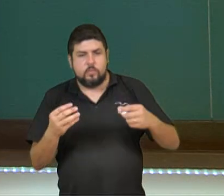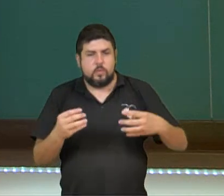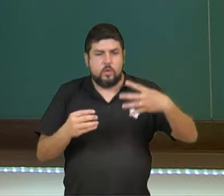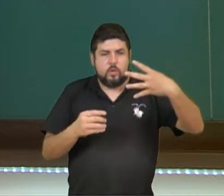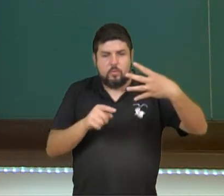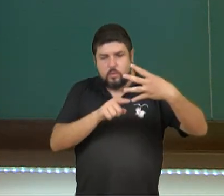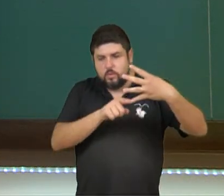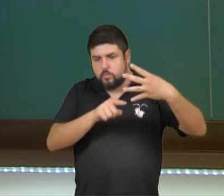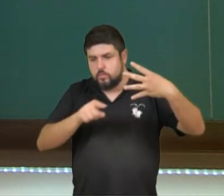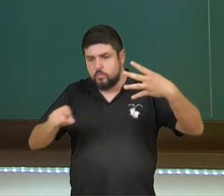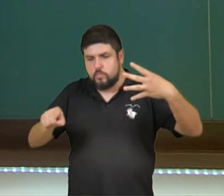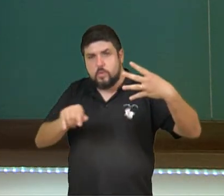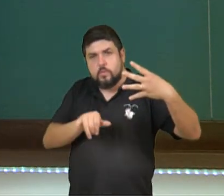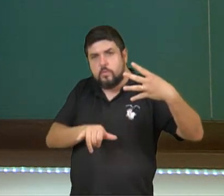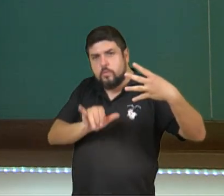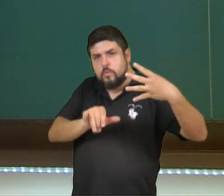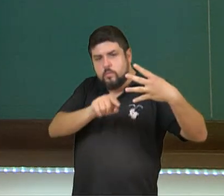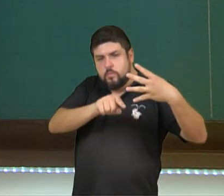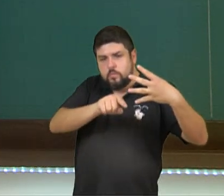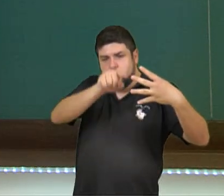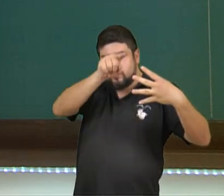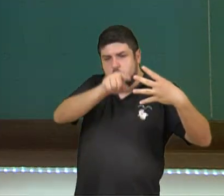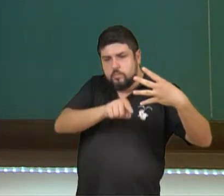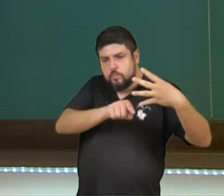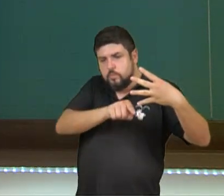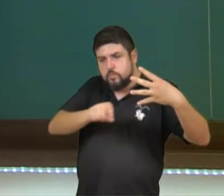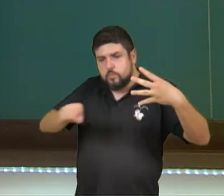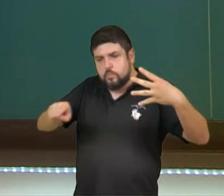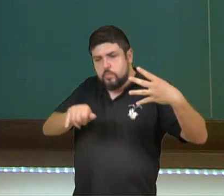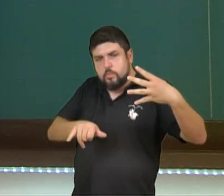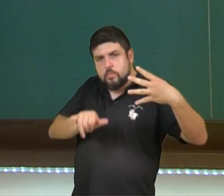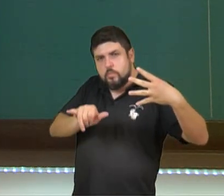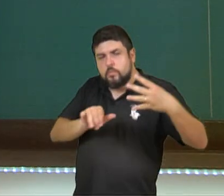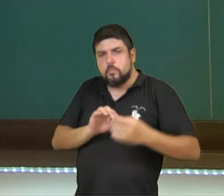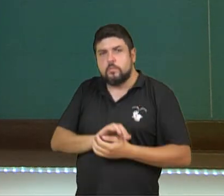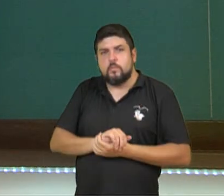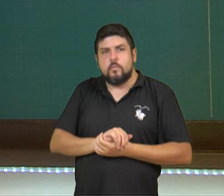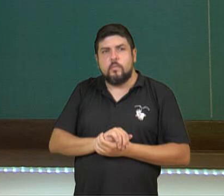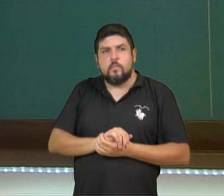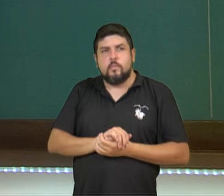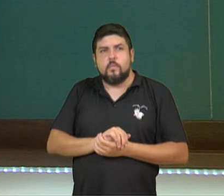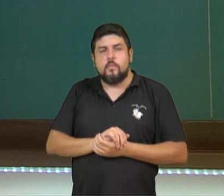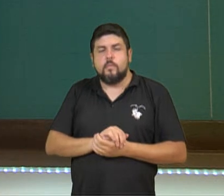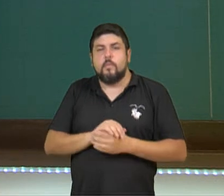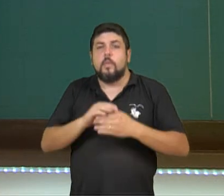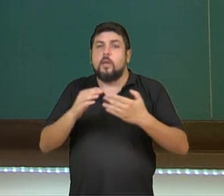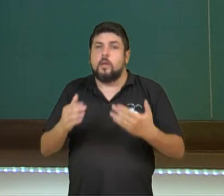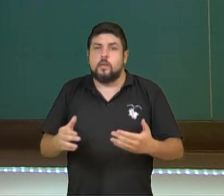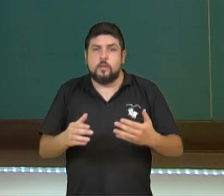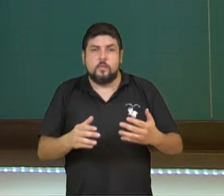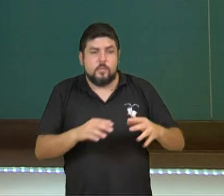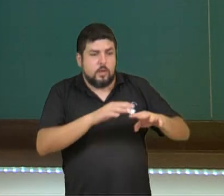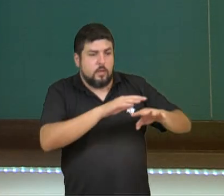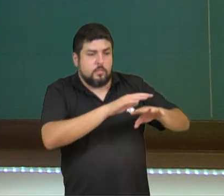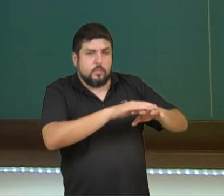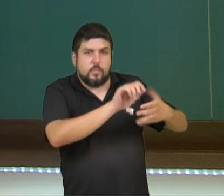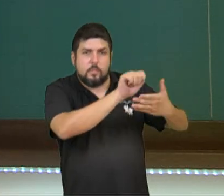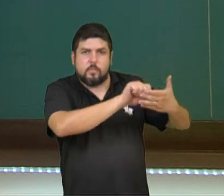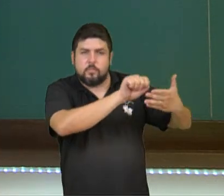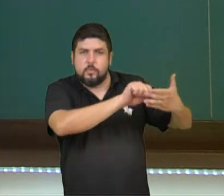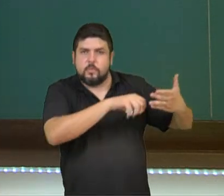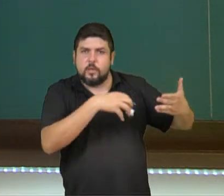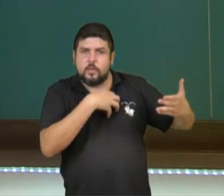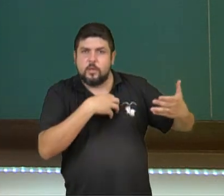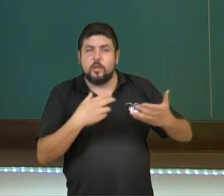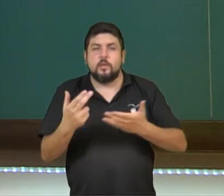dele é y vezes 4 ou 4y. Então, eu representei algebricamente e geometricamente.